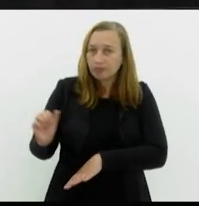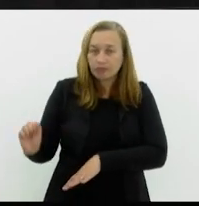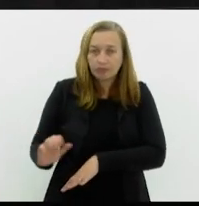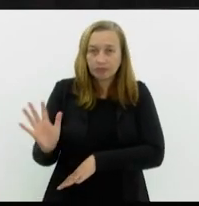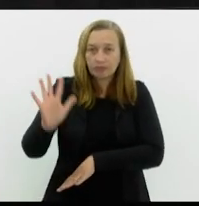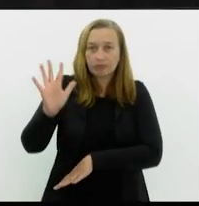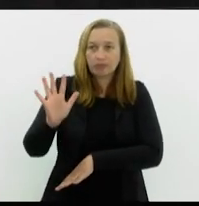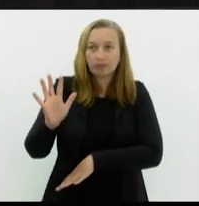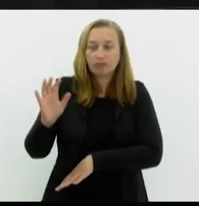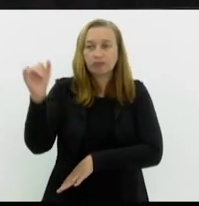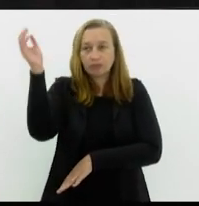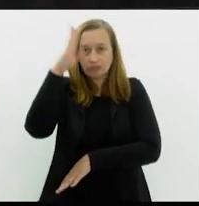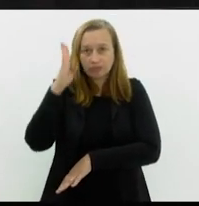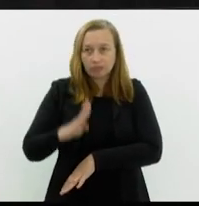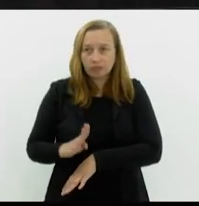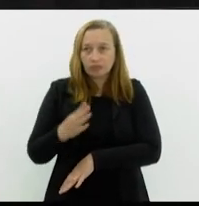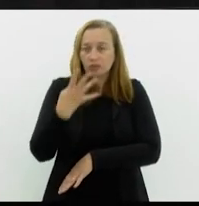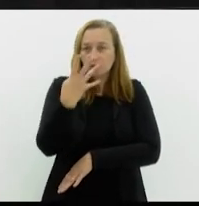do Brasil.